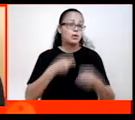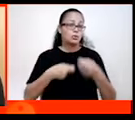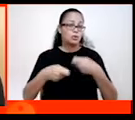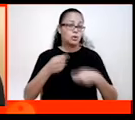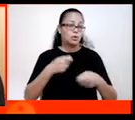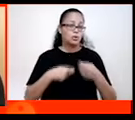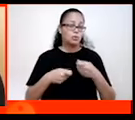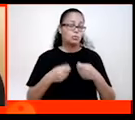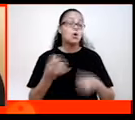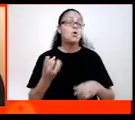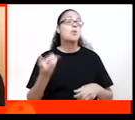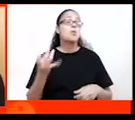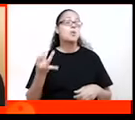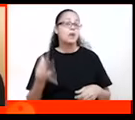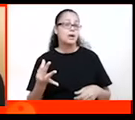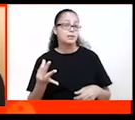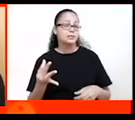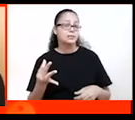né?